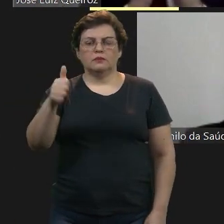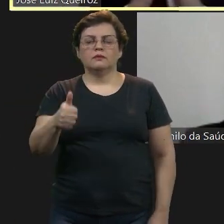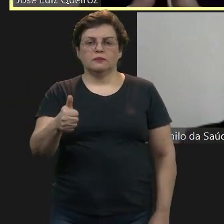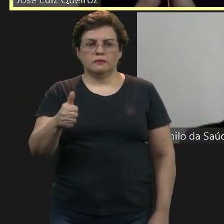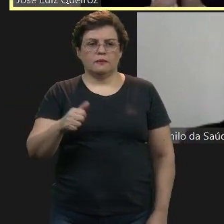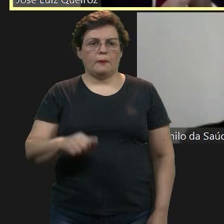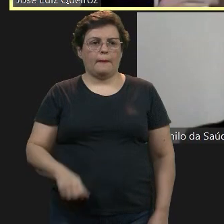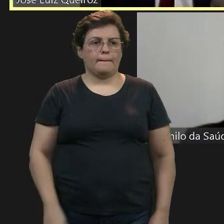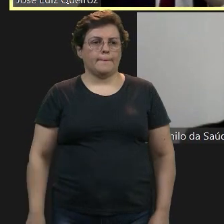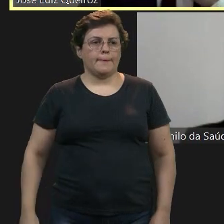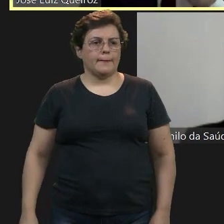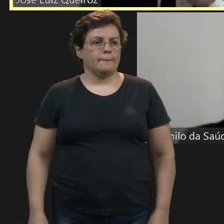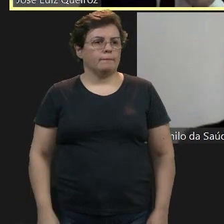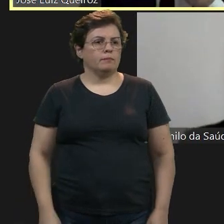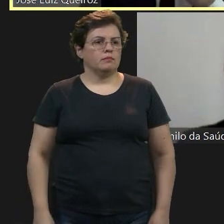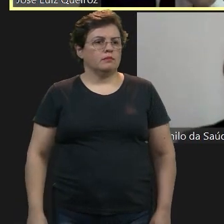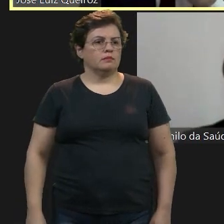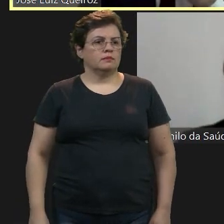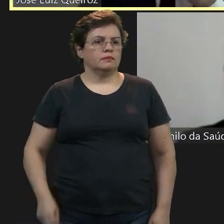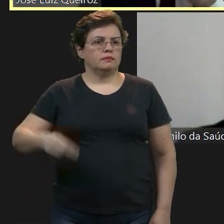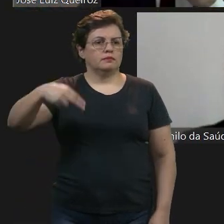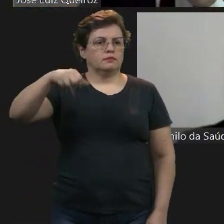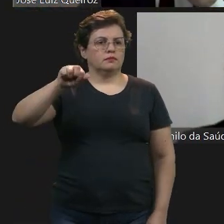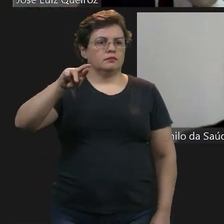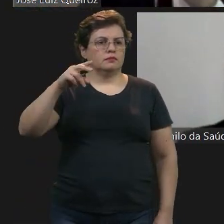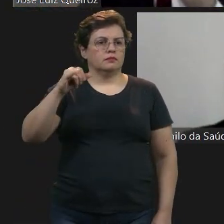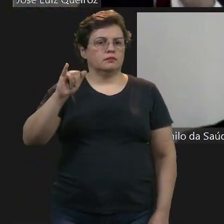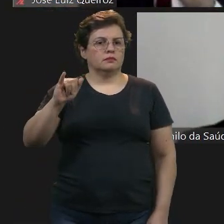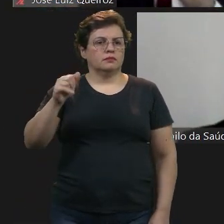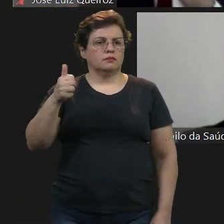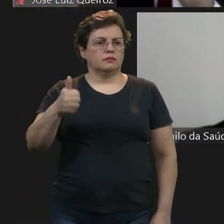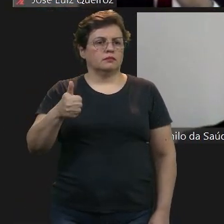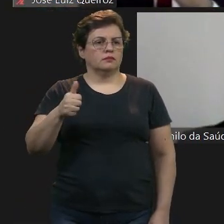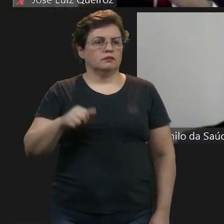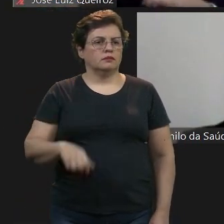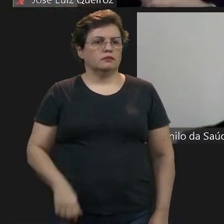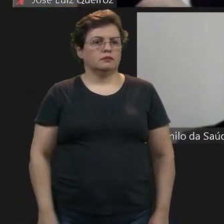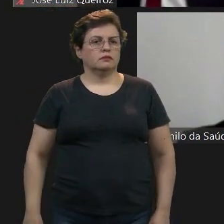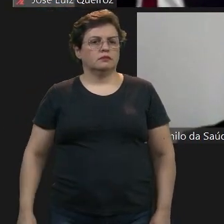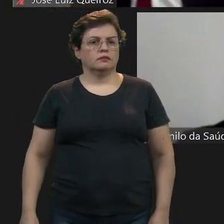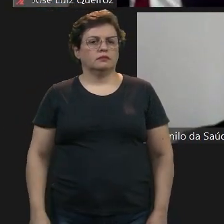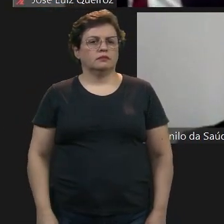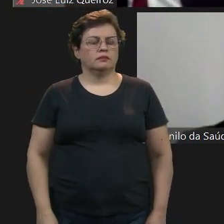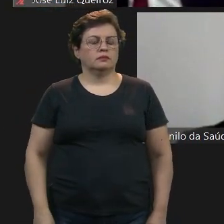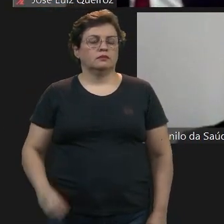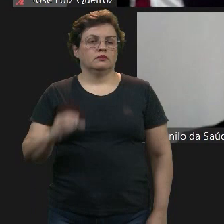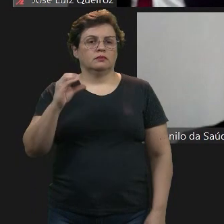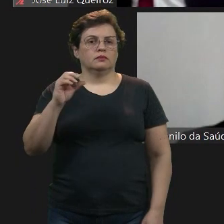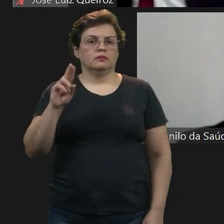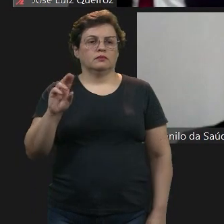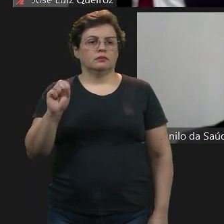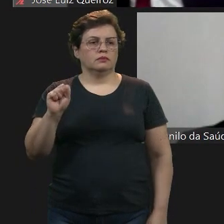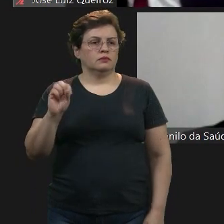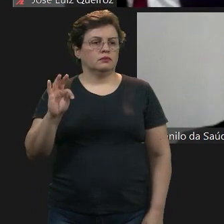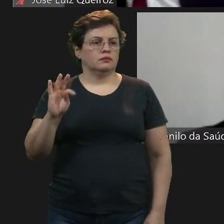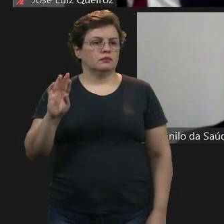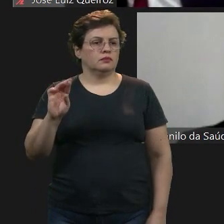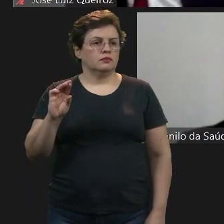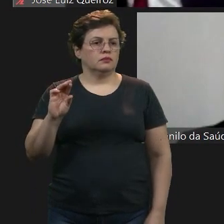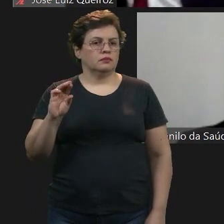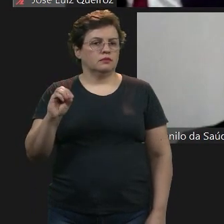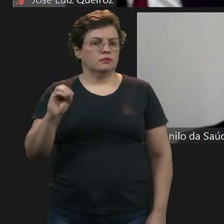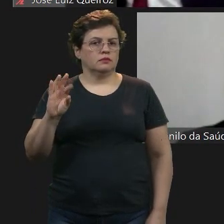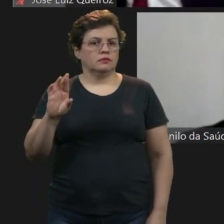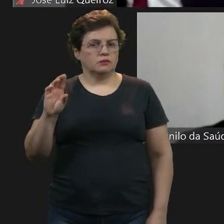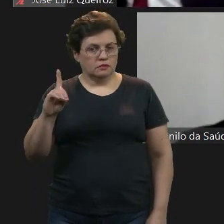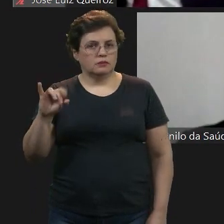Sim. Vereador Luiz Eduardo Nardi. Sim. Vereador Marcos Custódio.